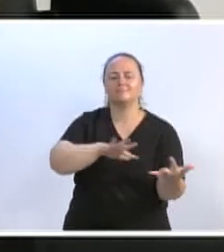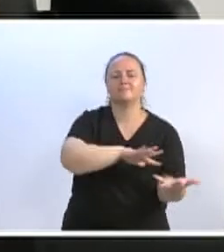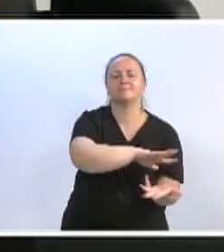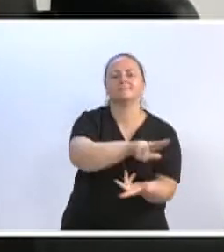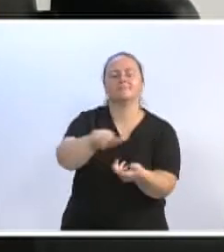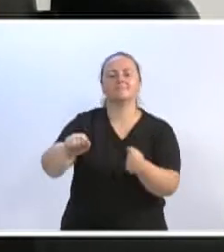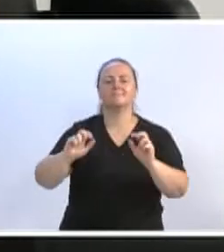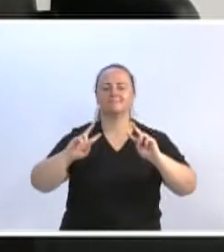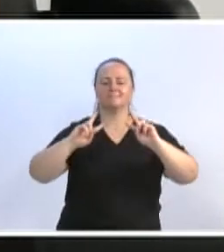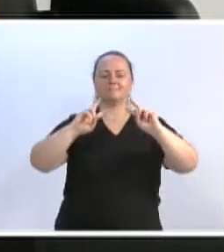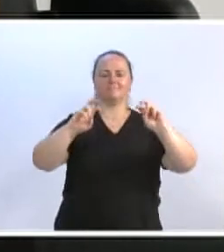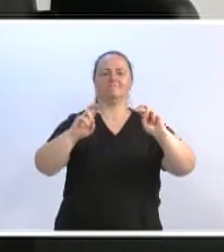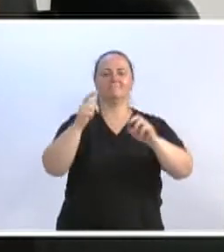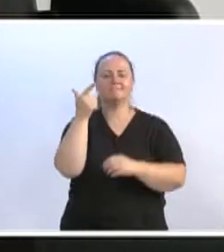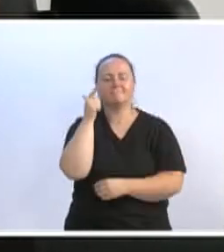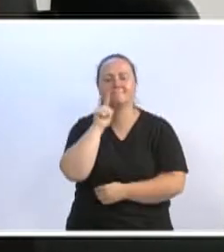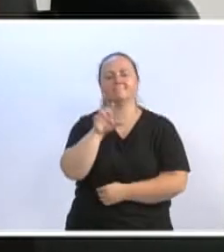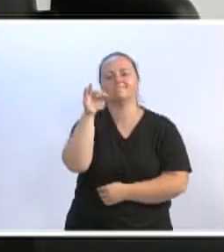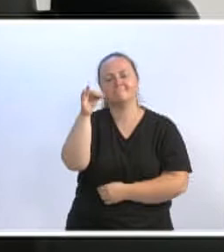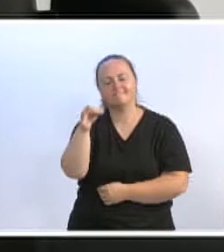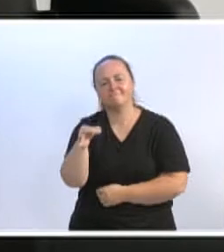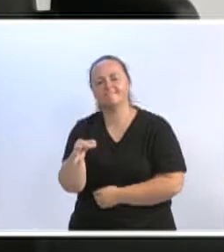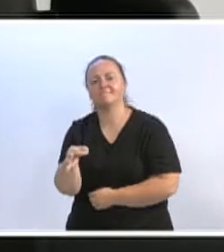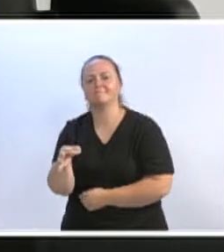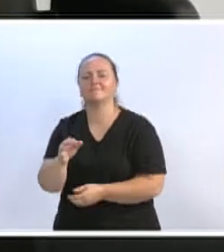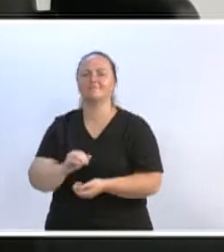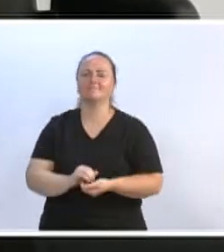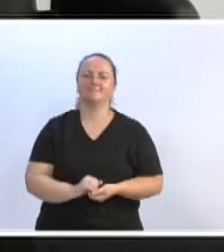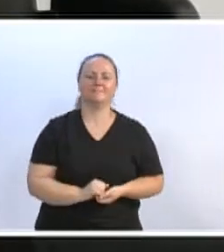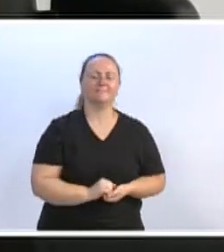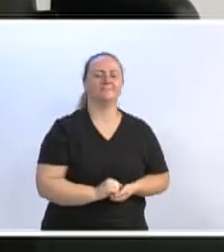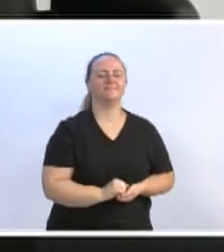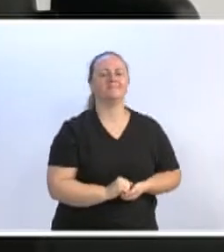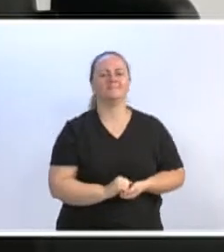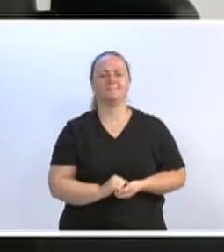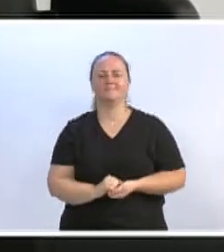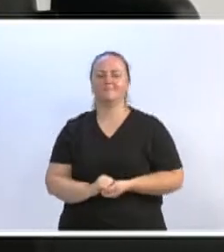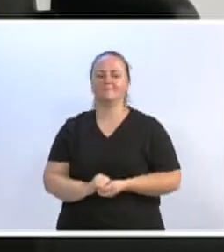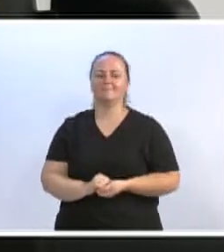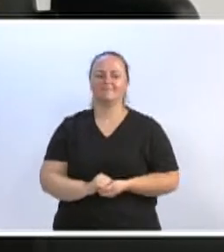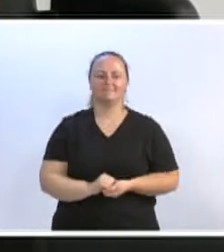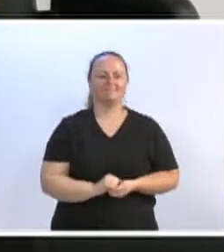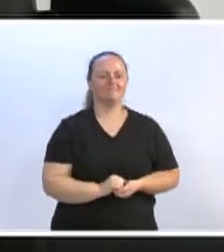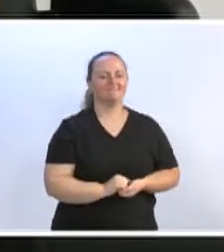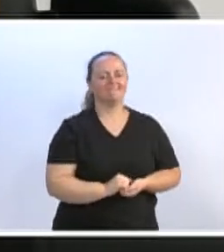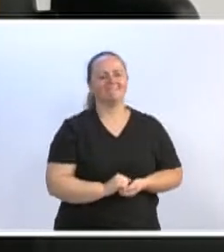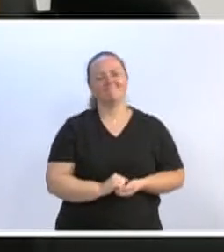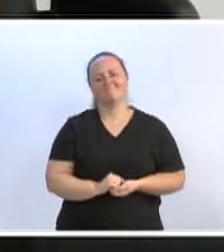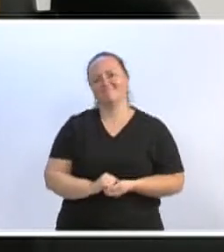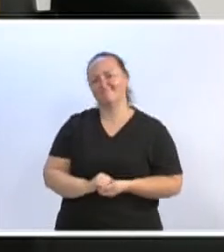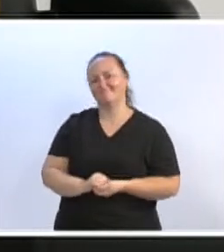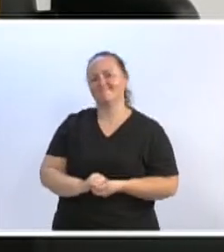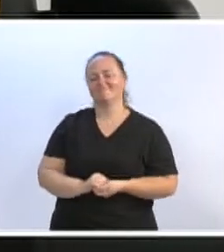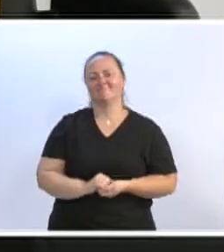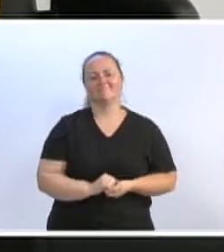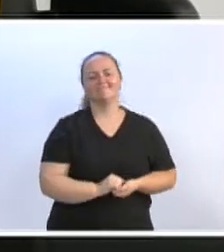ver tua glória em meu rosto brilhar.